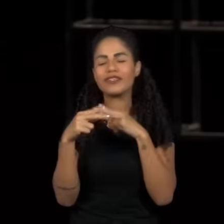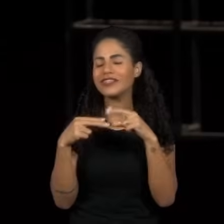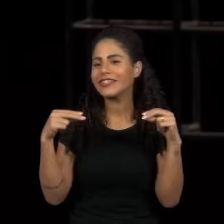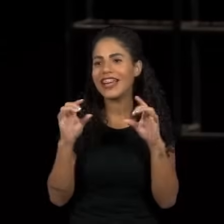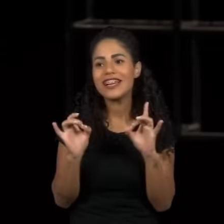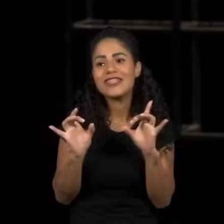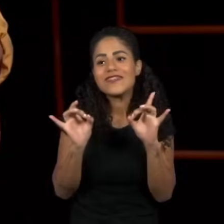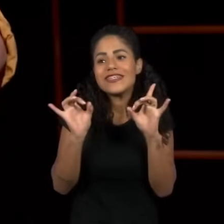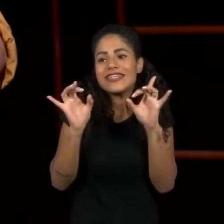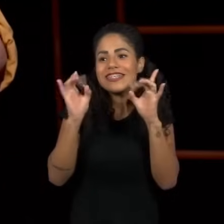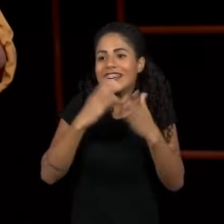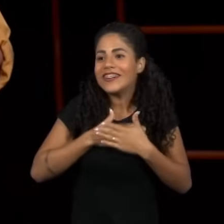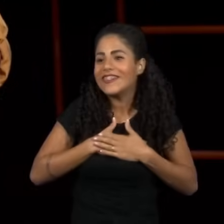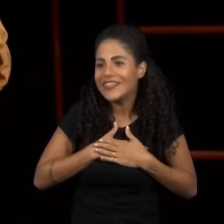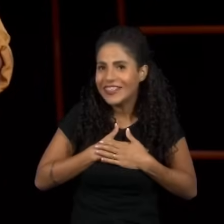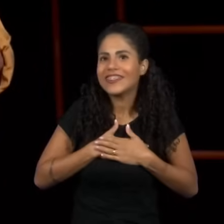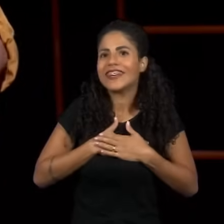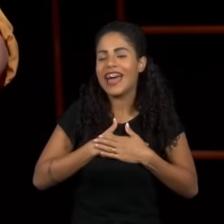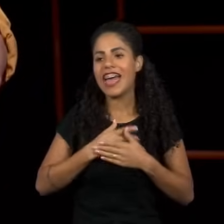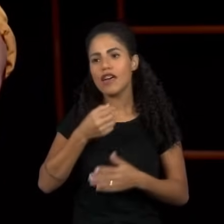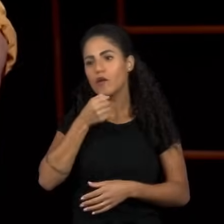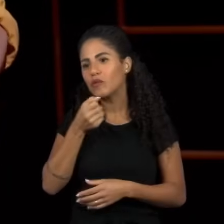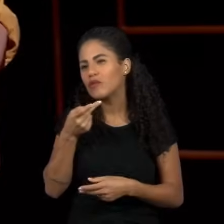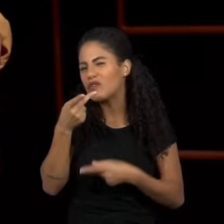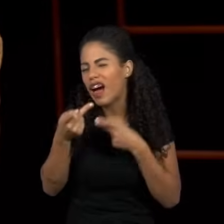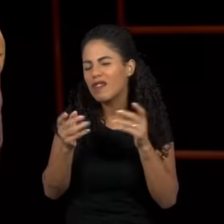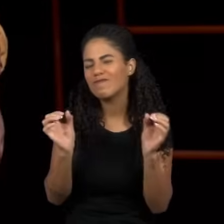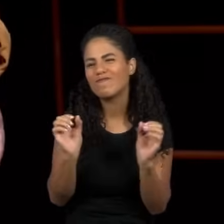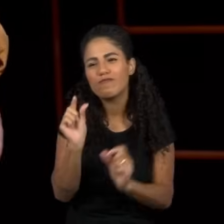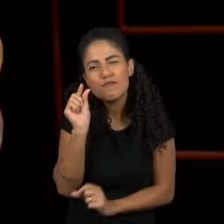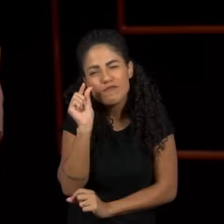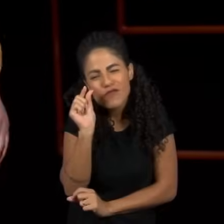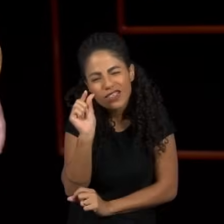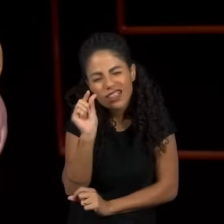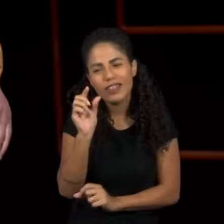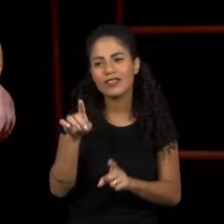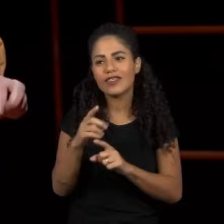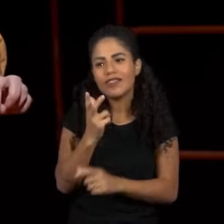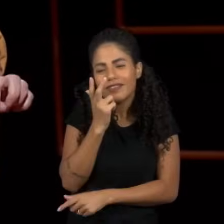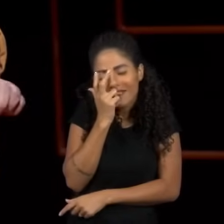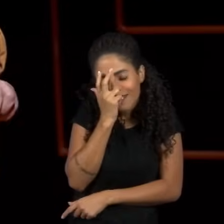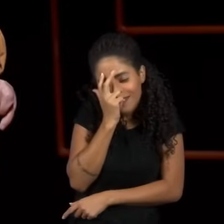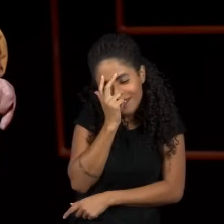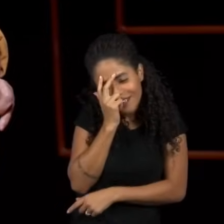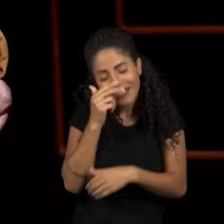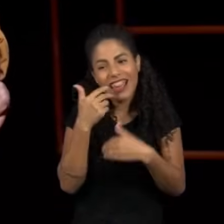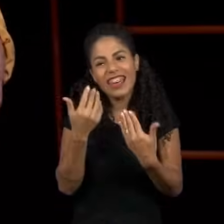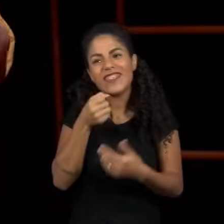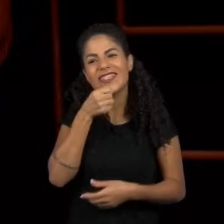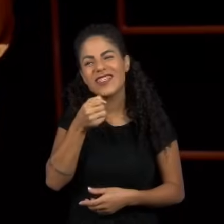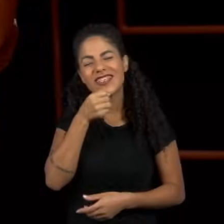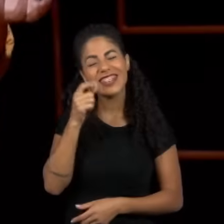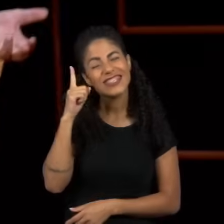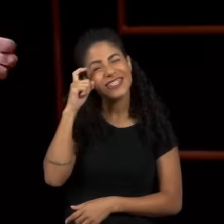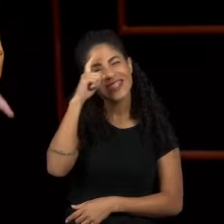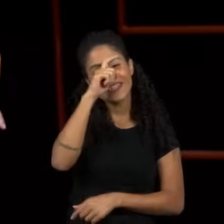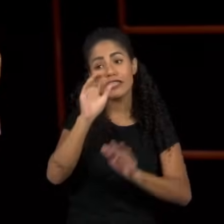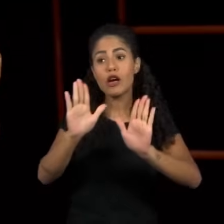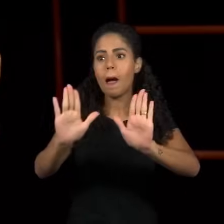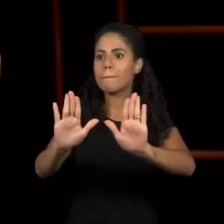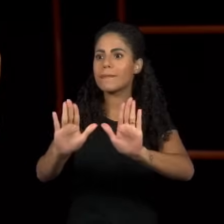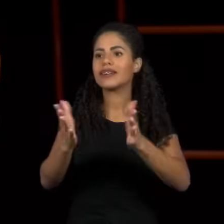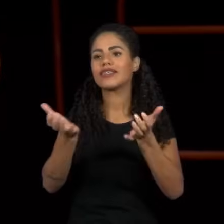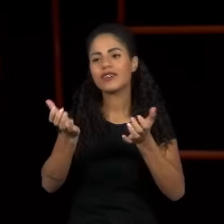que eu não sou muito de falar, eu sou meio quieta, meio tímida, então eu não sou uma boa pessoa para entrevistar, mas eu